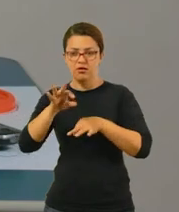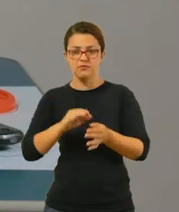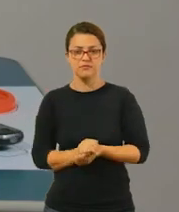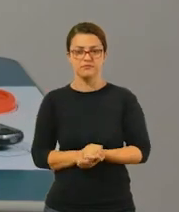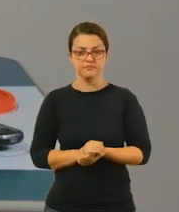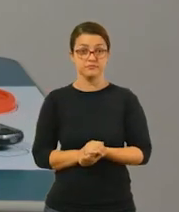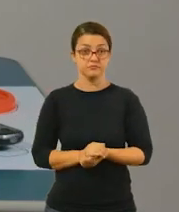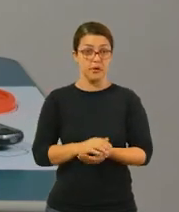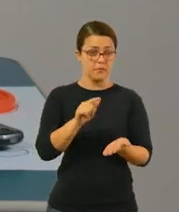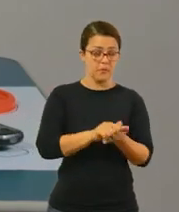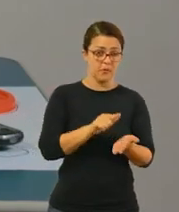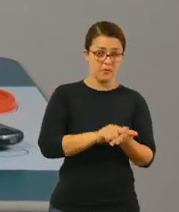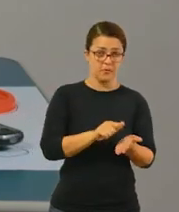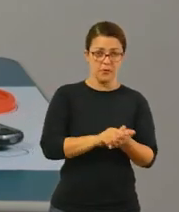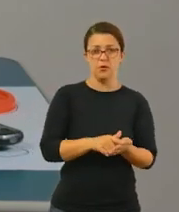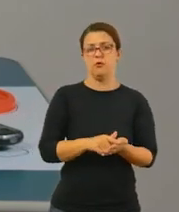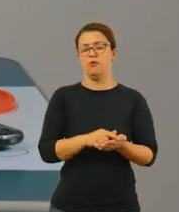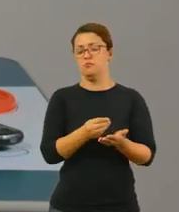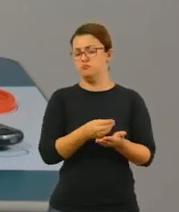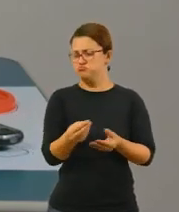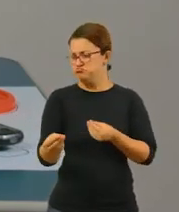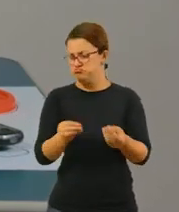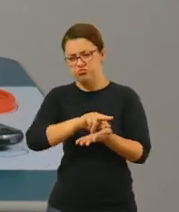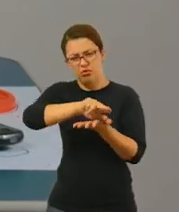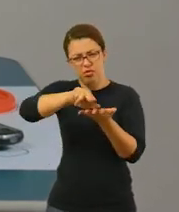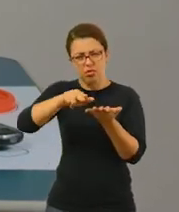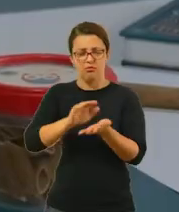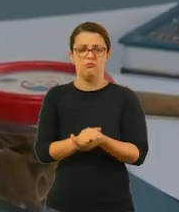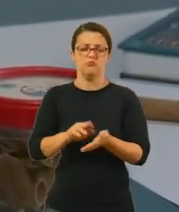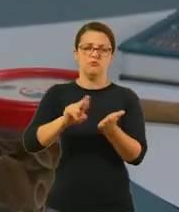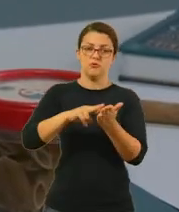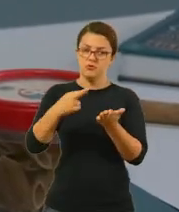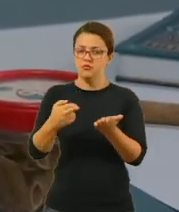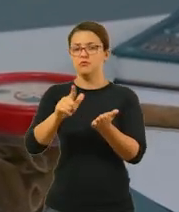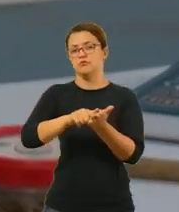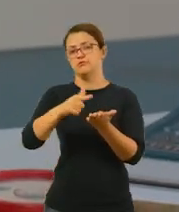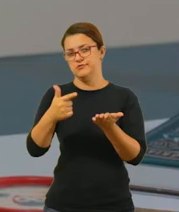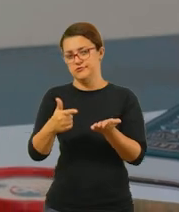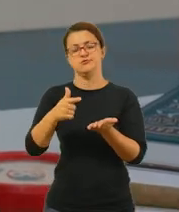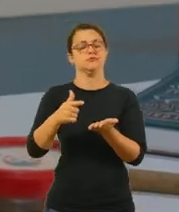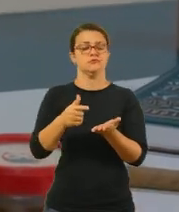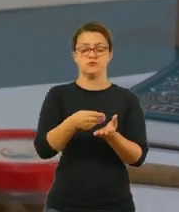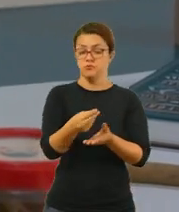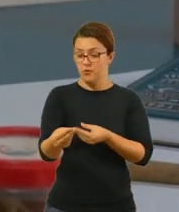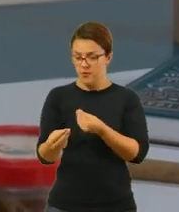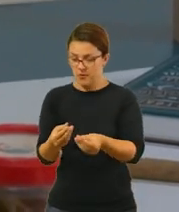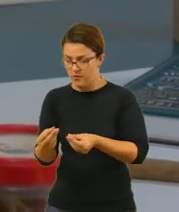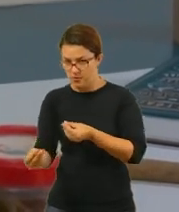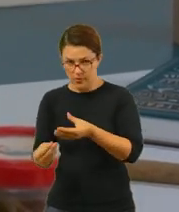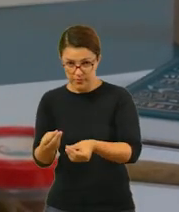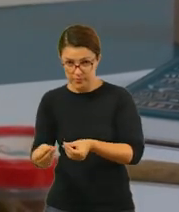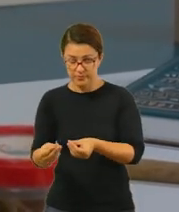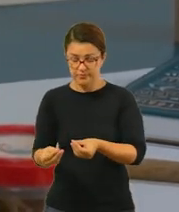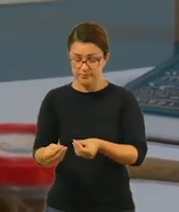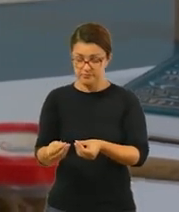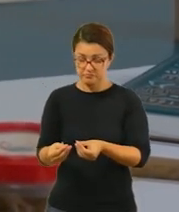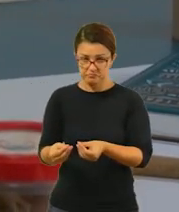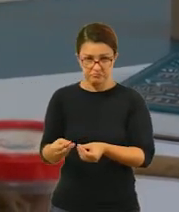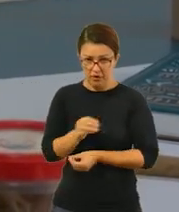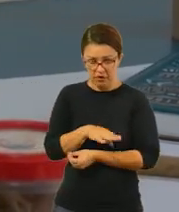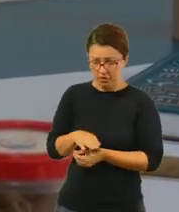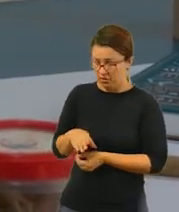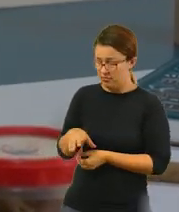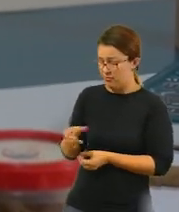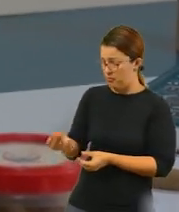de papel. Jornal, aqui eu tenho jornal, revista, vocês podem pegar as folhas que vocês têm em casa e deixa a criança simplesmente